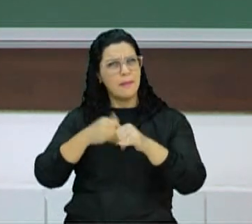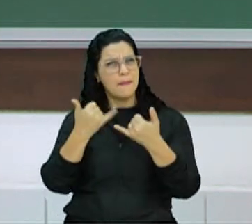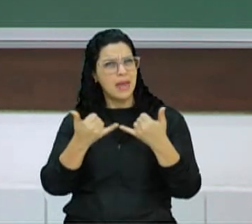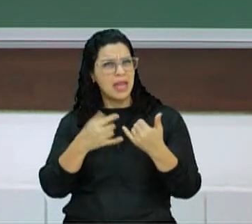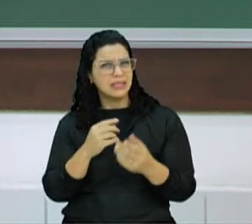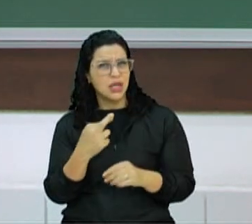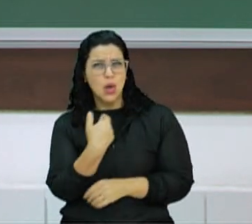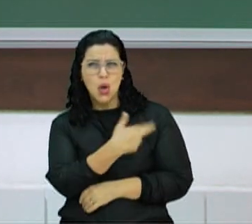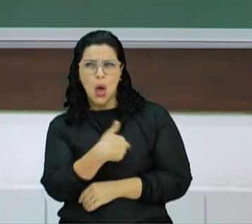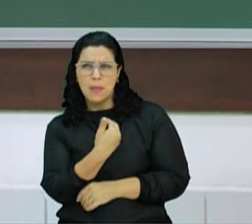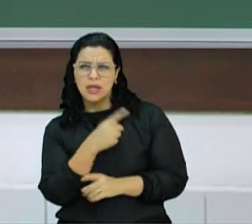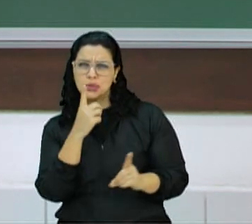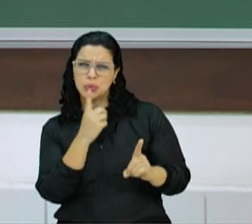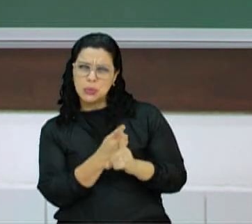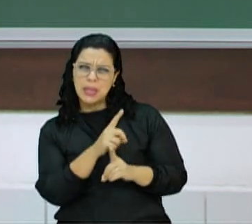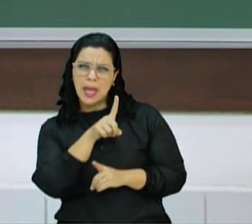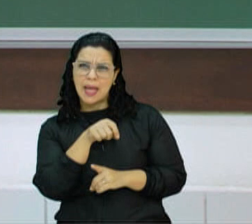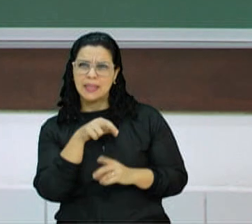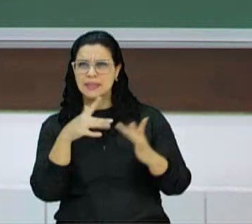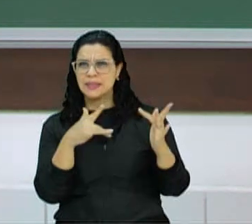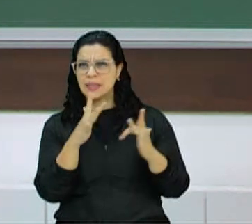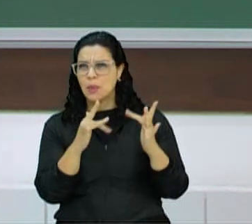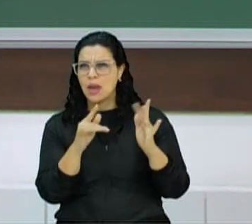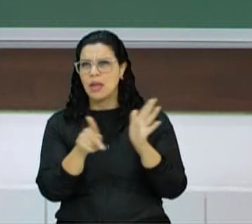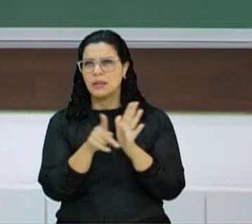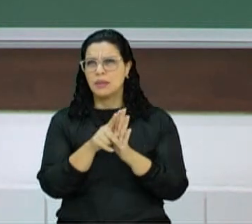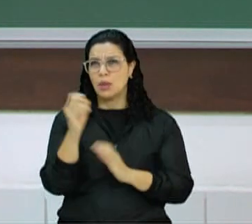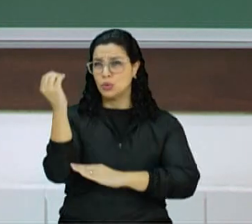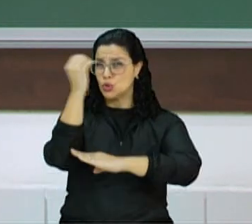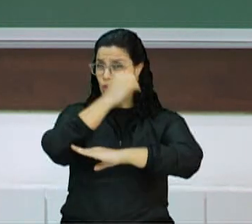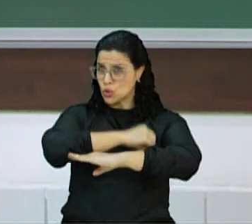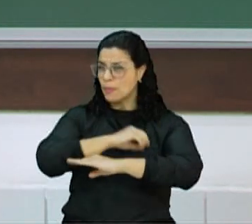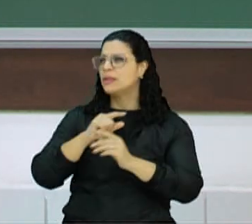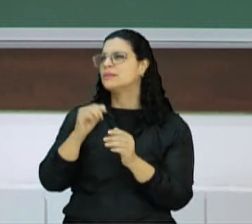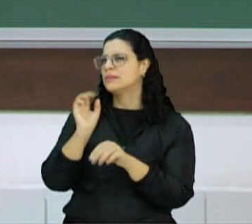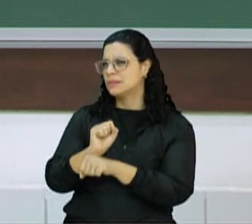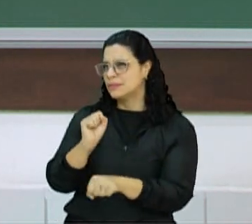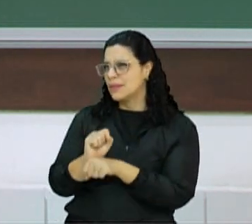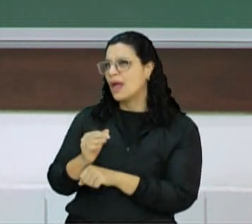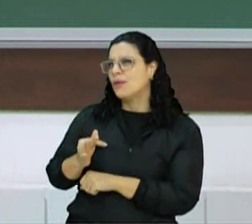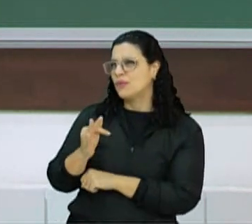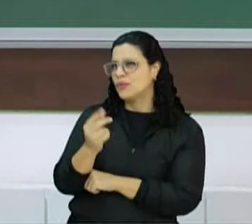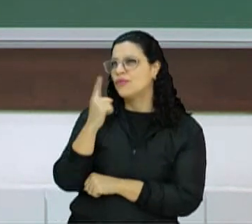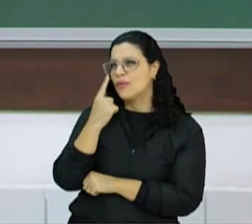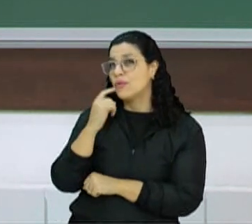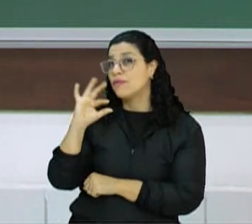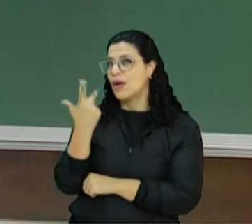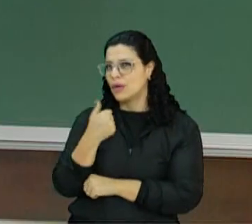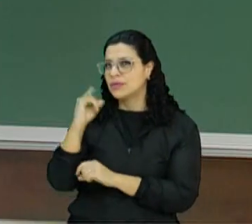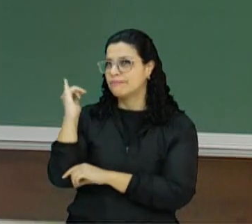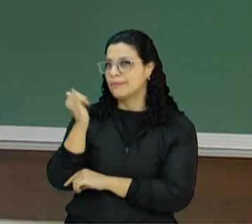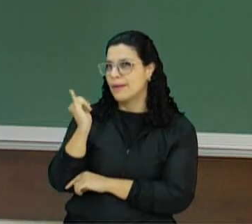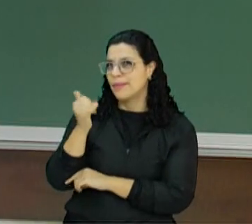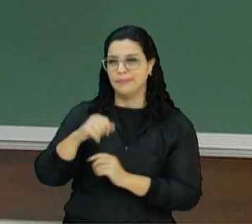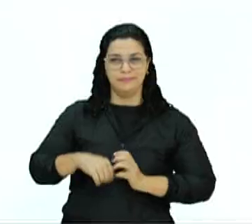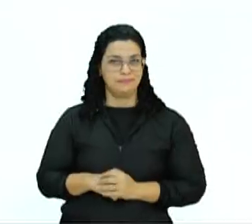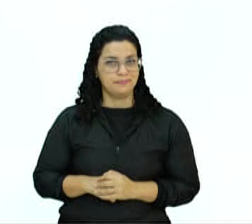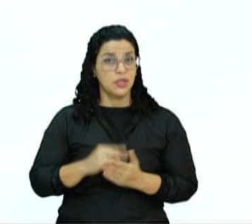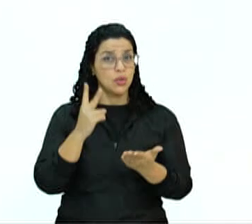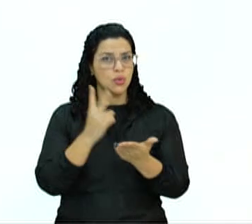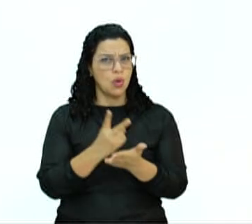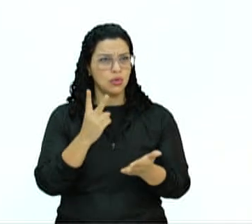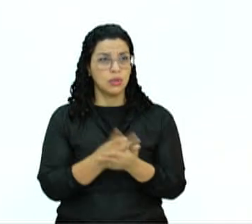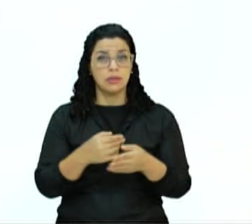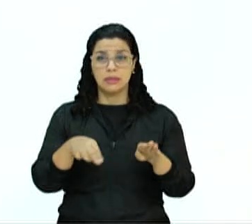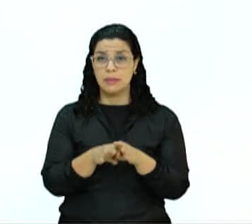situação romântica. Calma que ainda tem muita água para rolar nesse conto. Continuando.